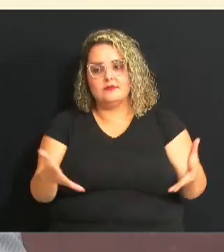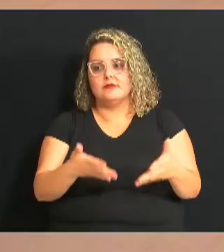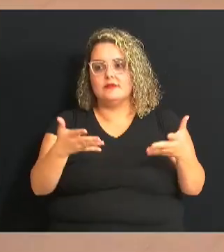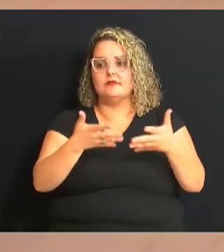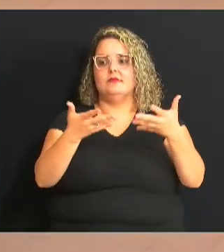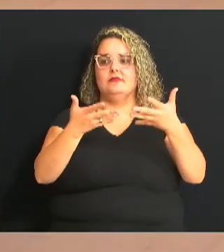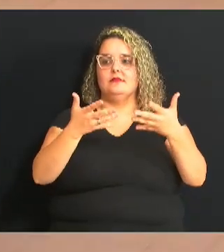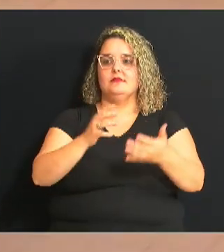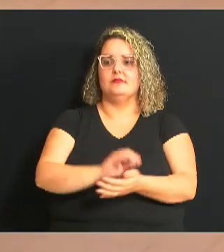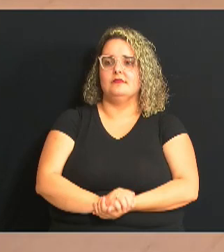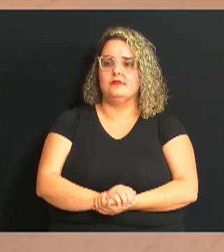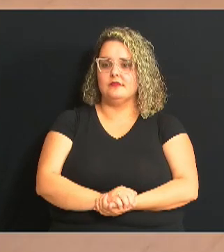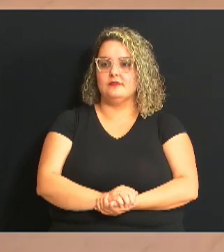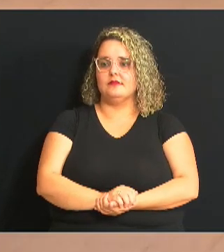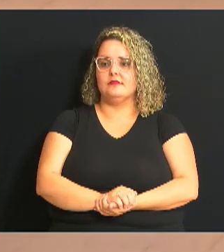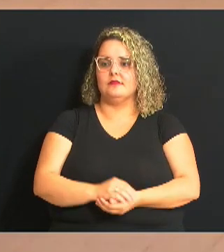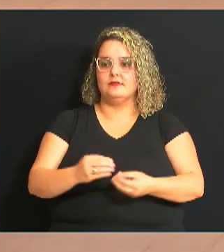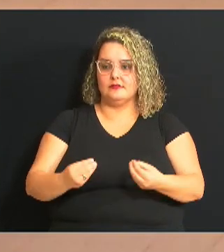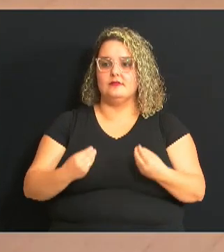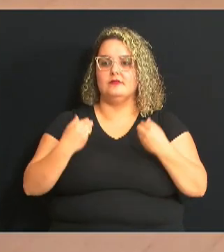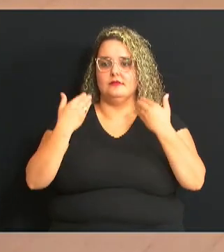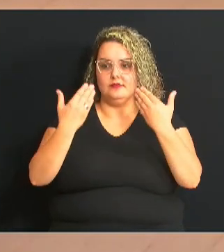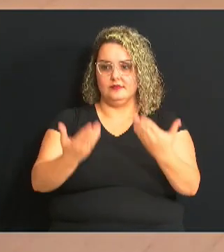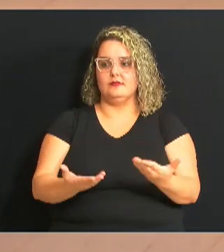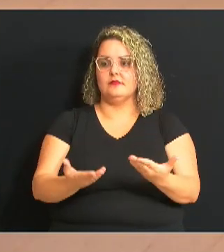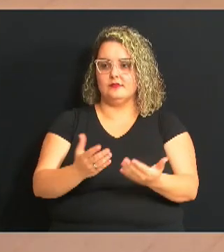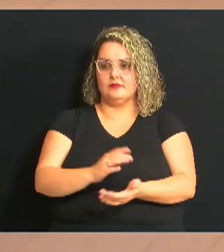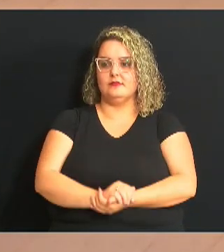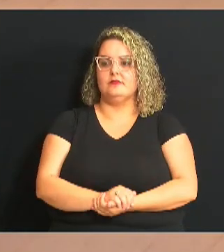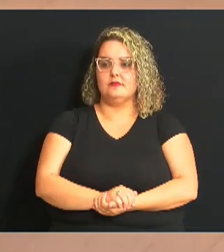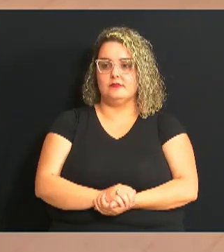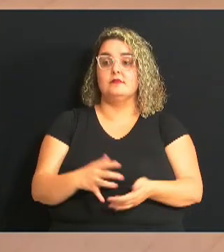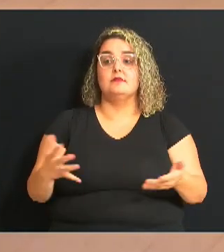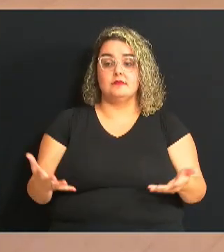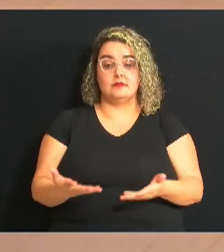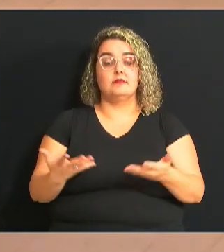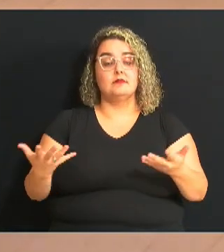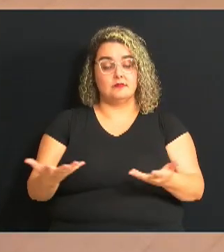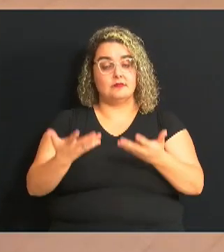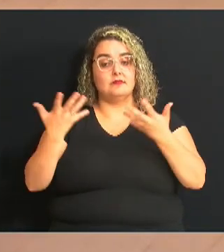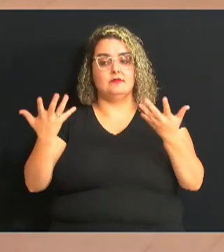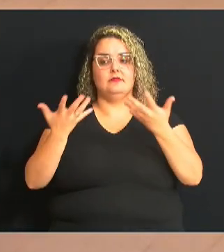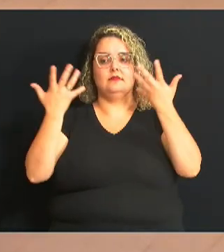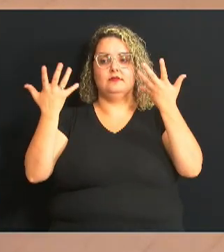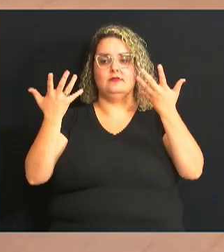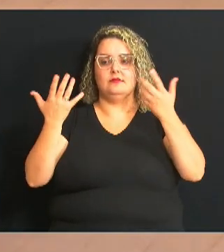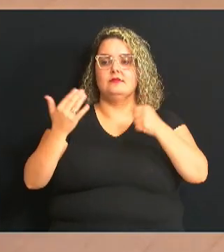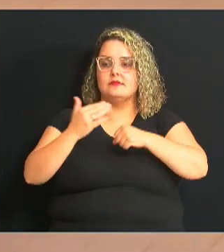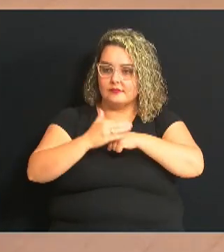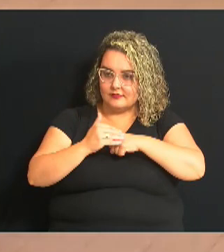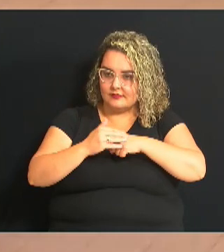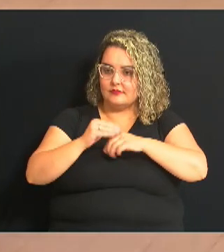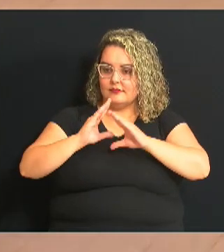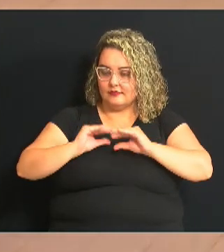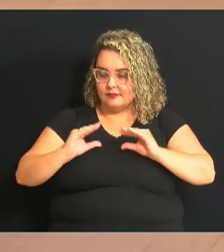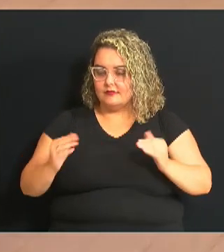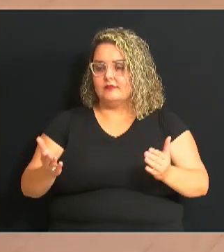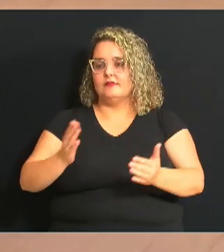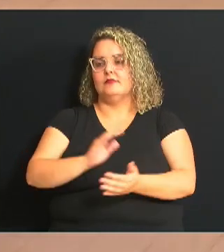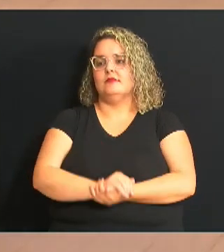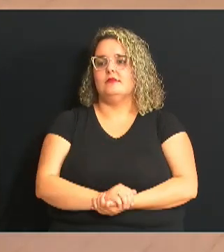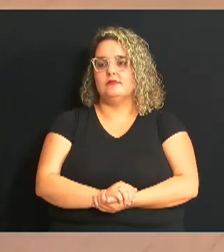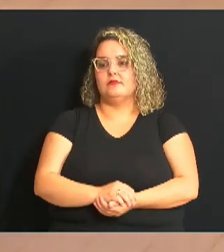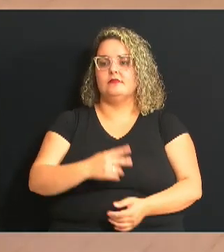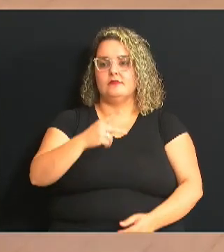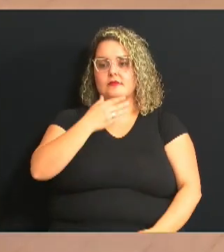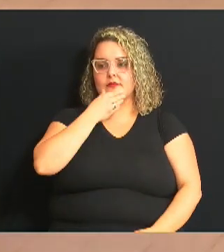acalentar, enfim, para te trazer, né, um ânimo e um consolo e um conforto. Os seus filhos,